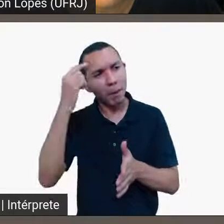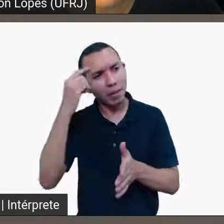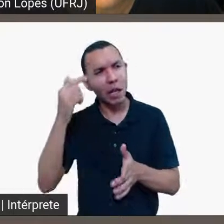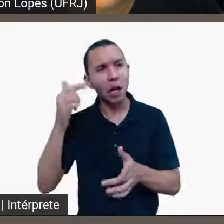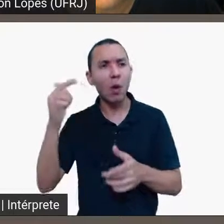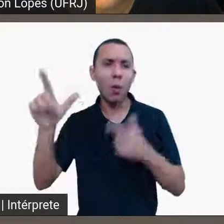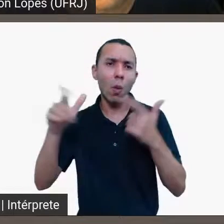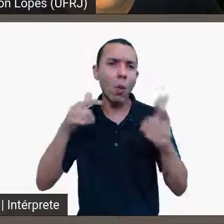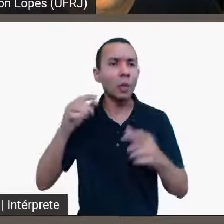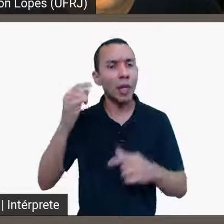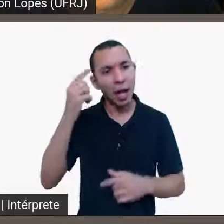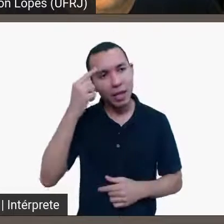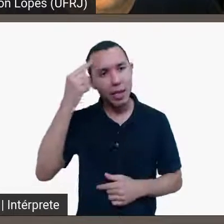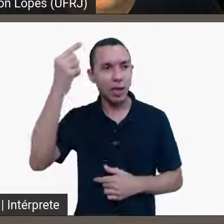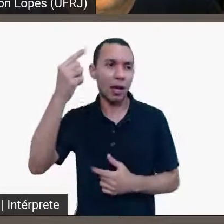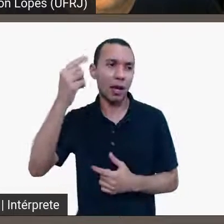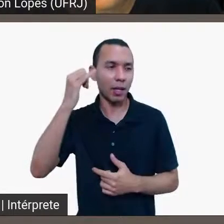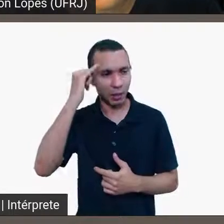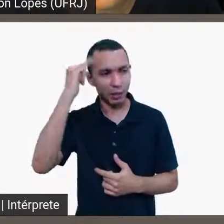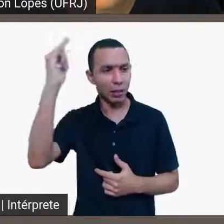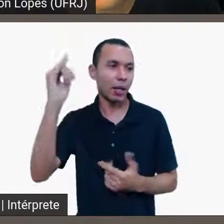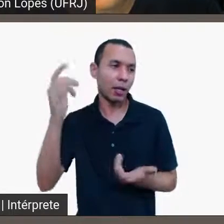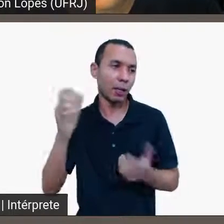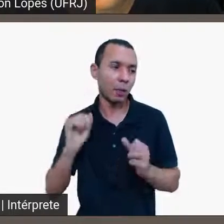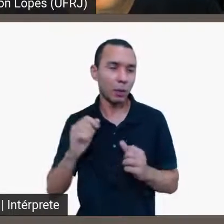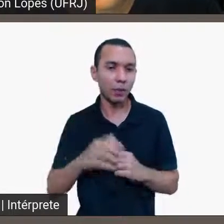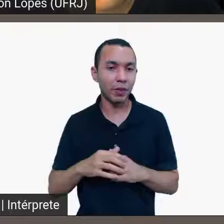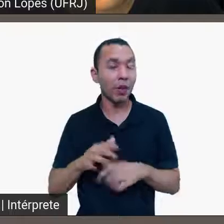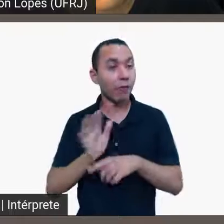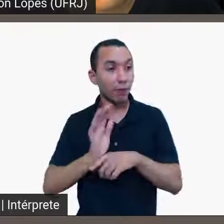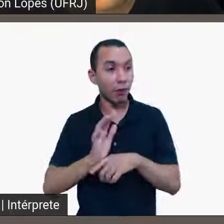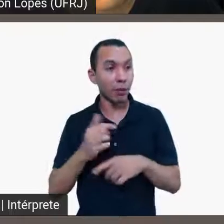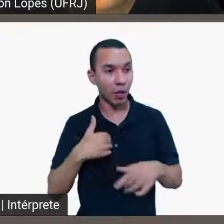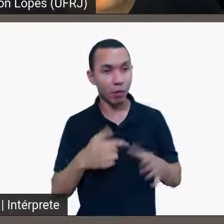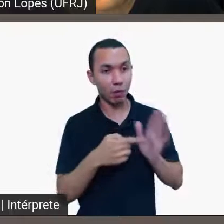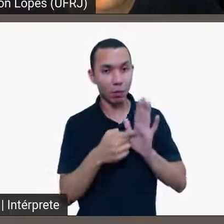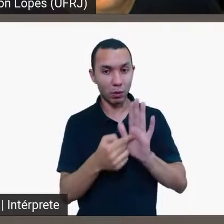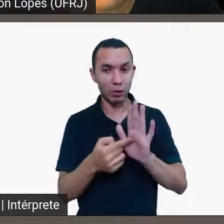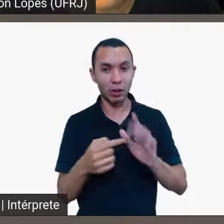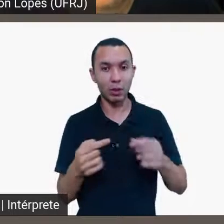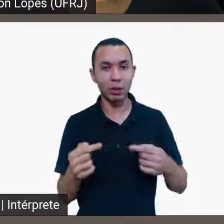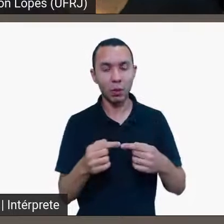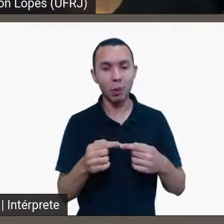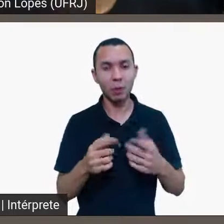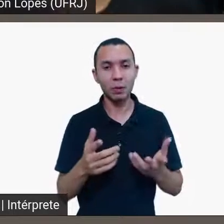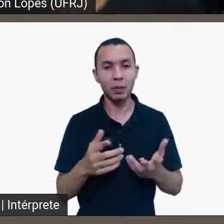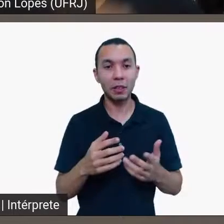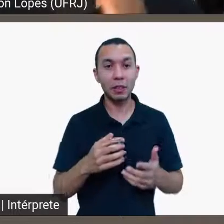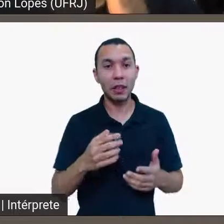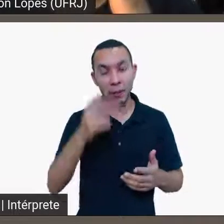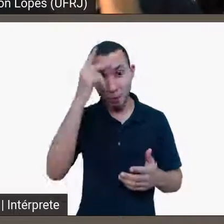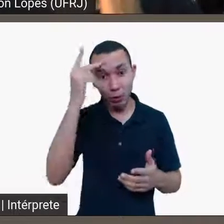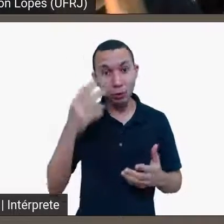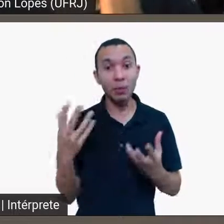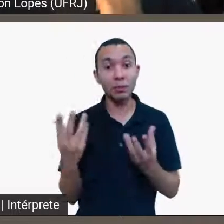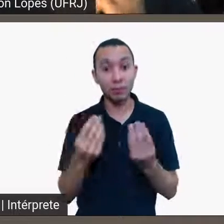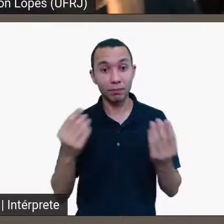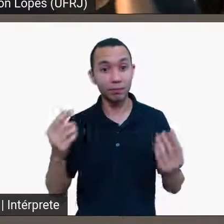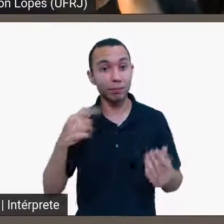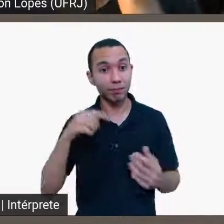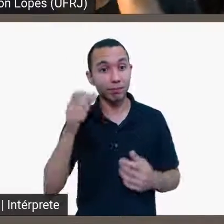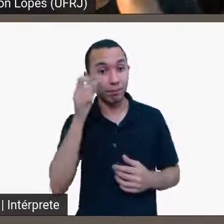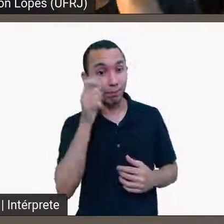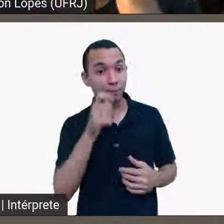trouxe. Mas esses filmes aqui que eu trouxe, que são tidos como emblemáticos, é de uma modernidade